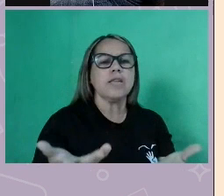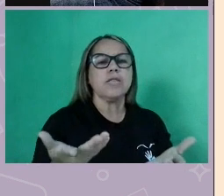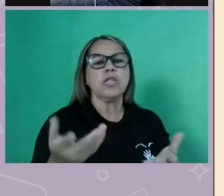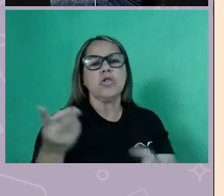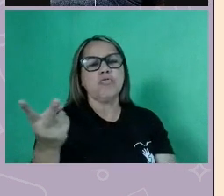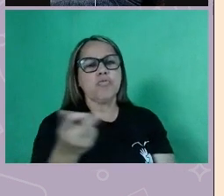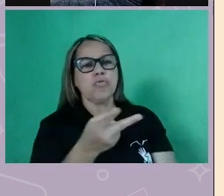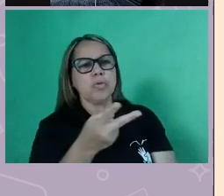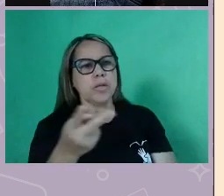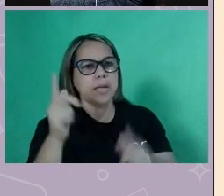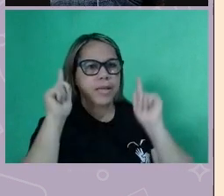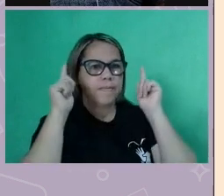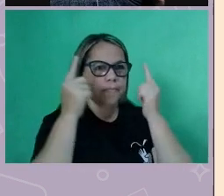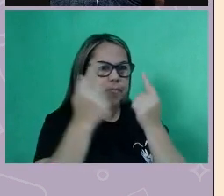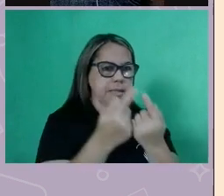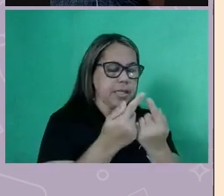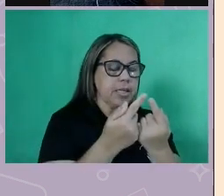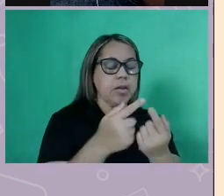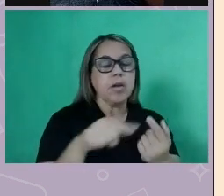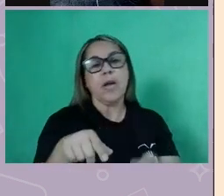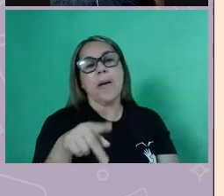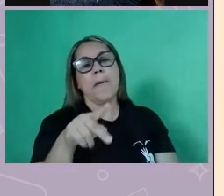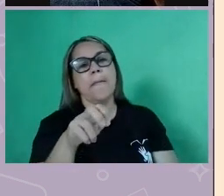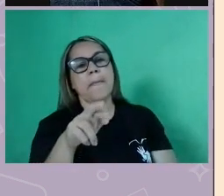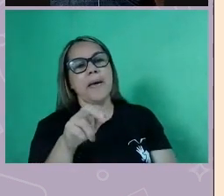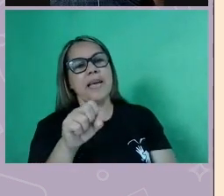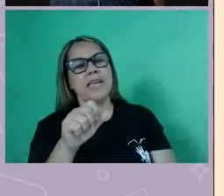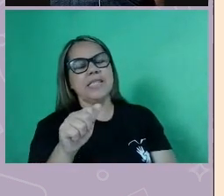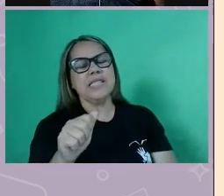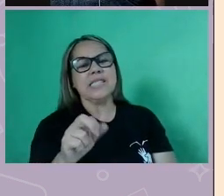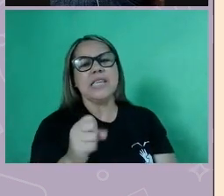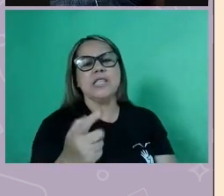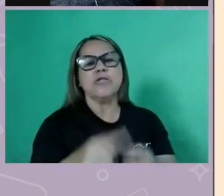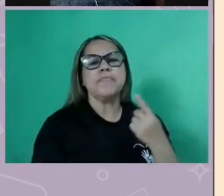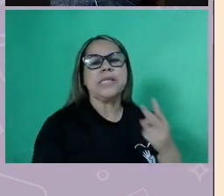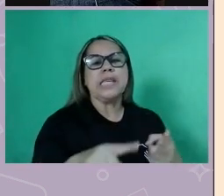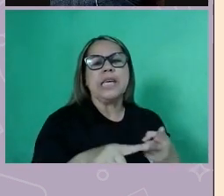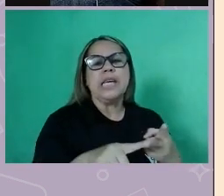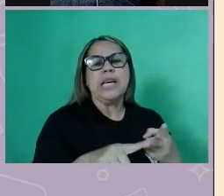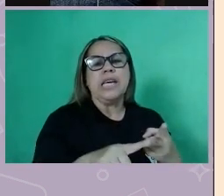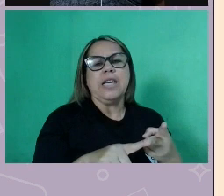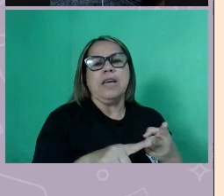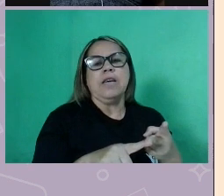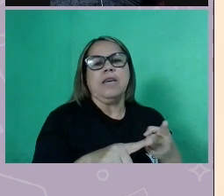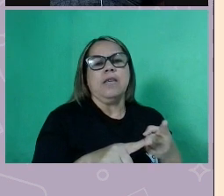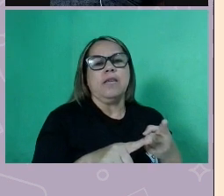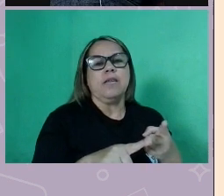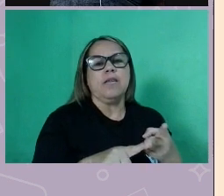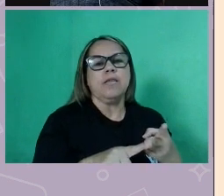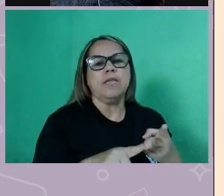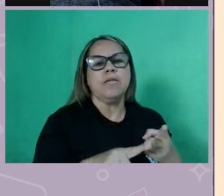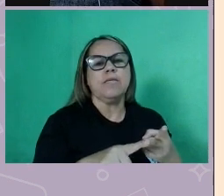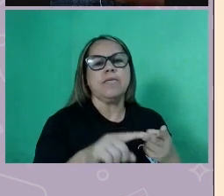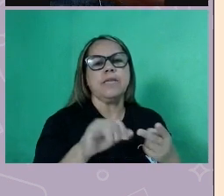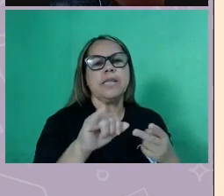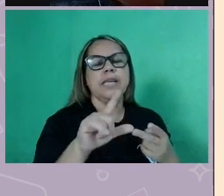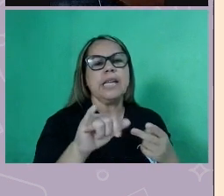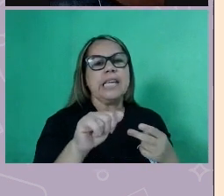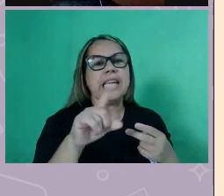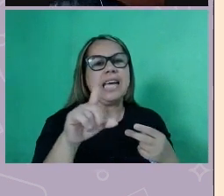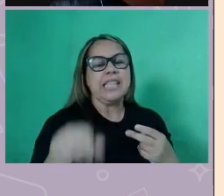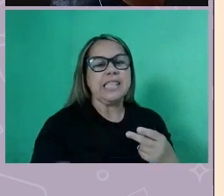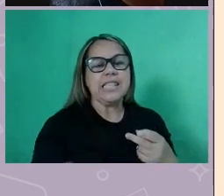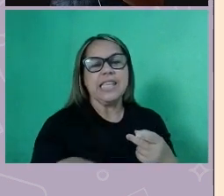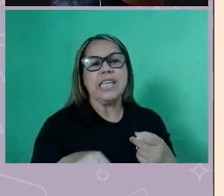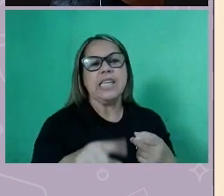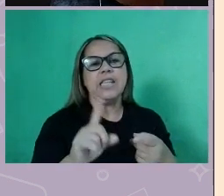e gregos primeiro que Ilíada Homero não é exatamente mito é mais literatura e ele não